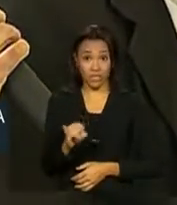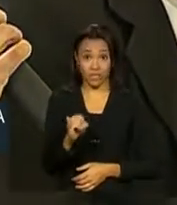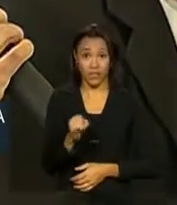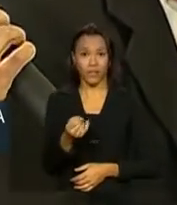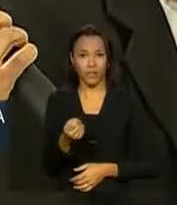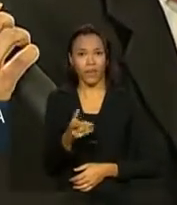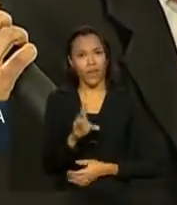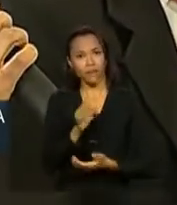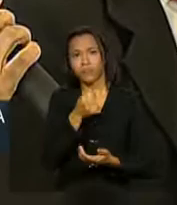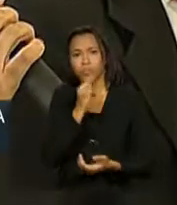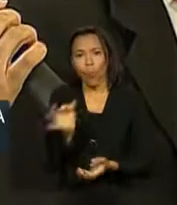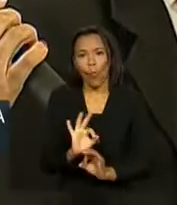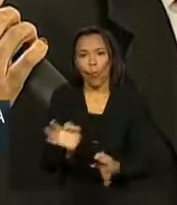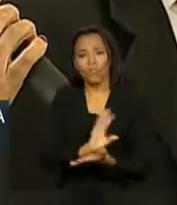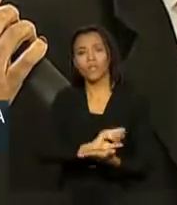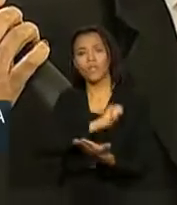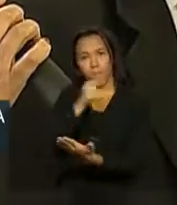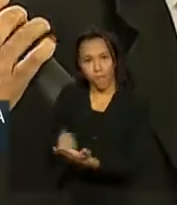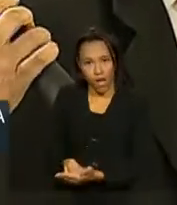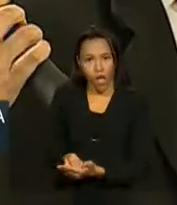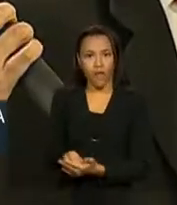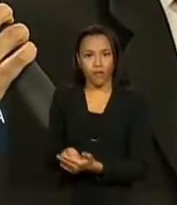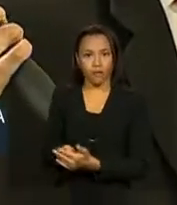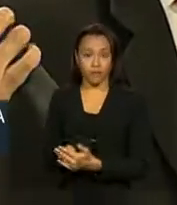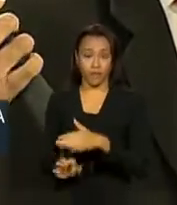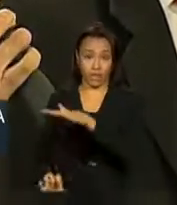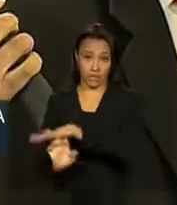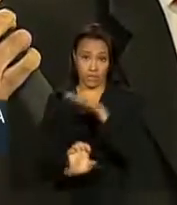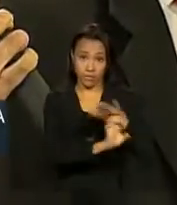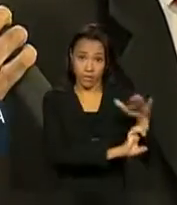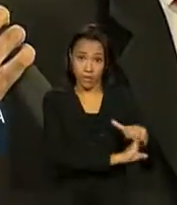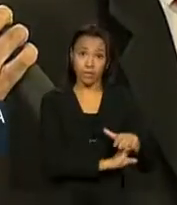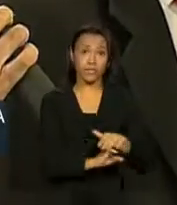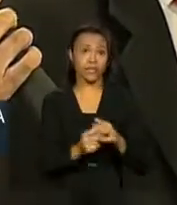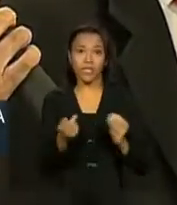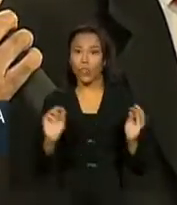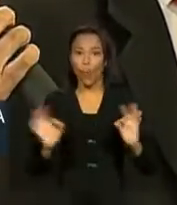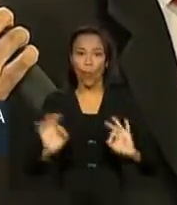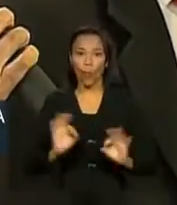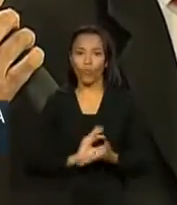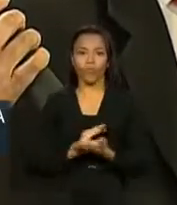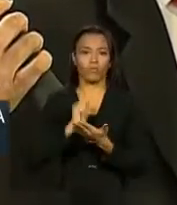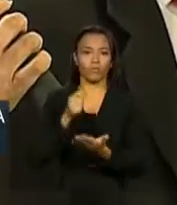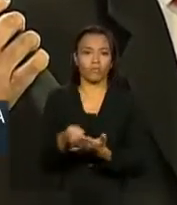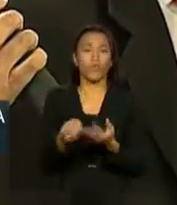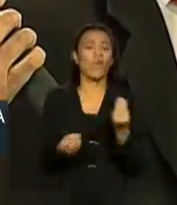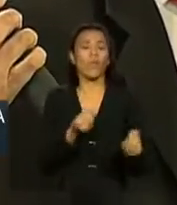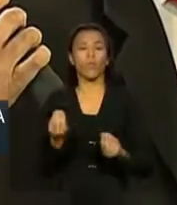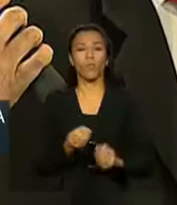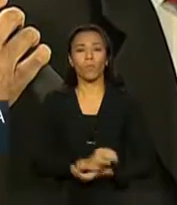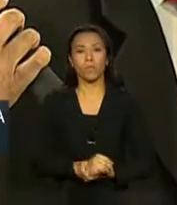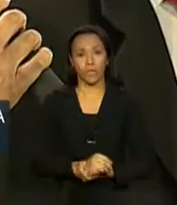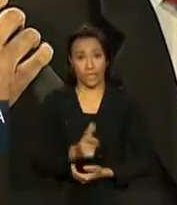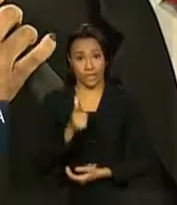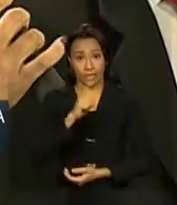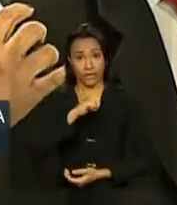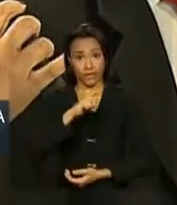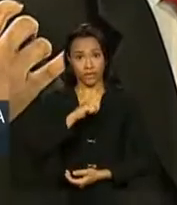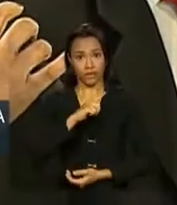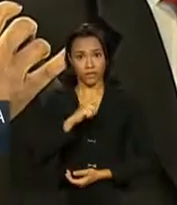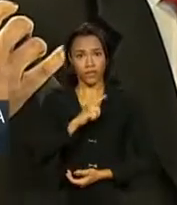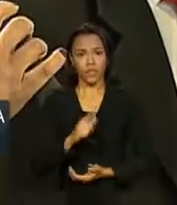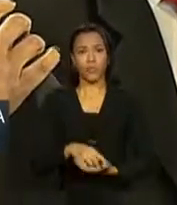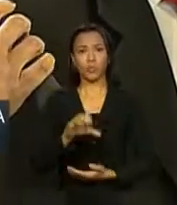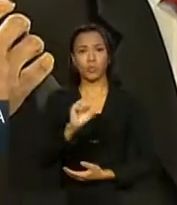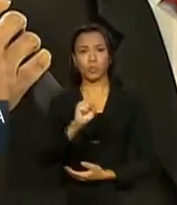vai ser indenizado os ativos que ainda, os investimentos que não foram pagos. Existe um